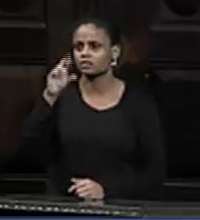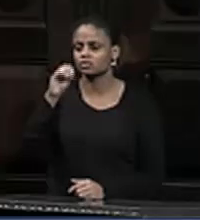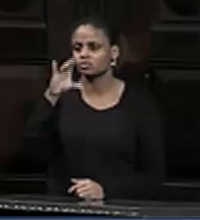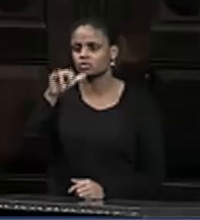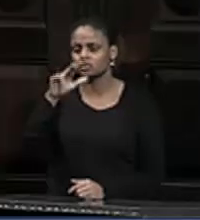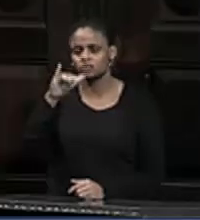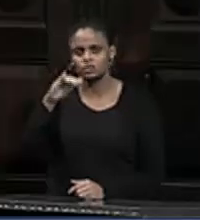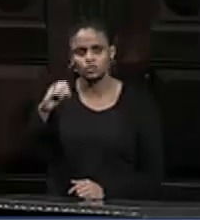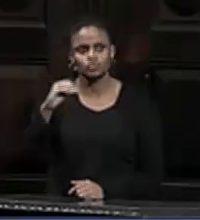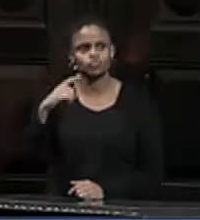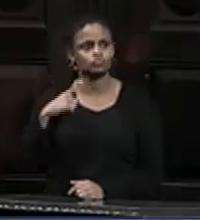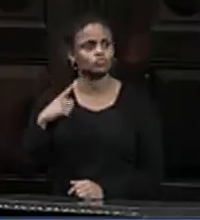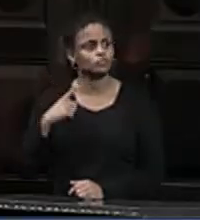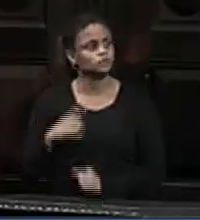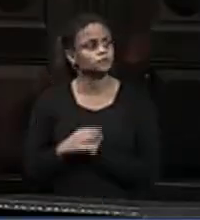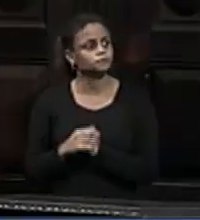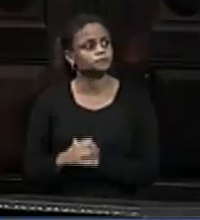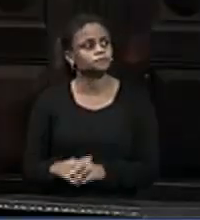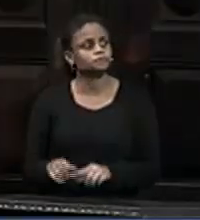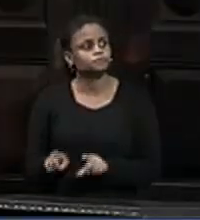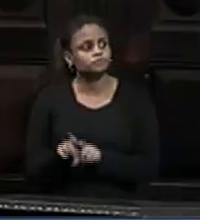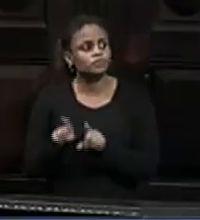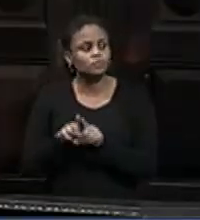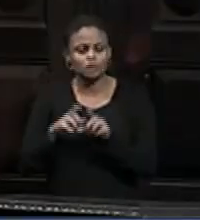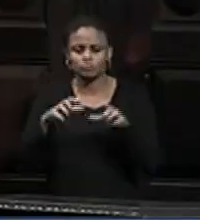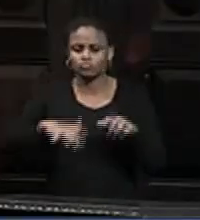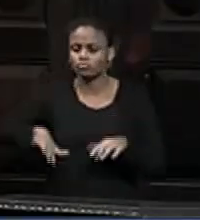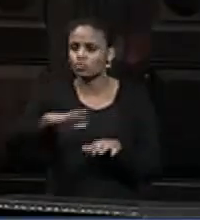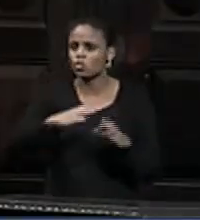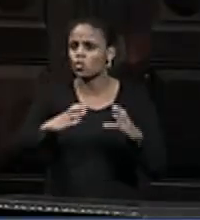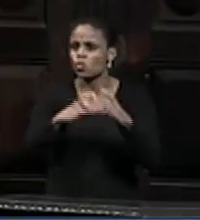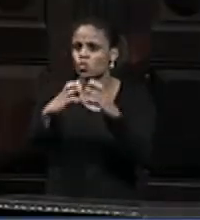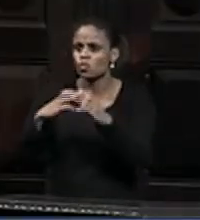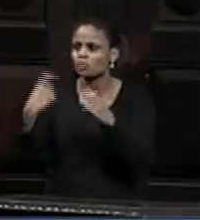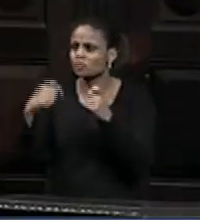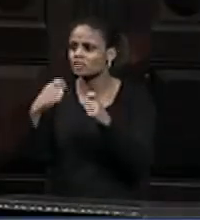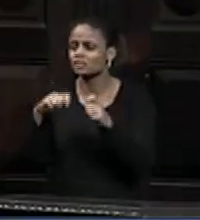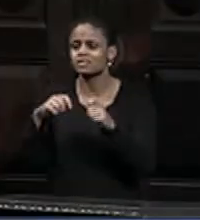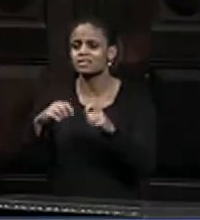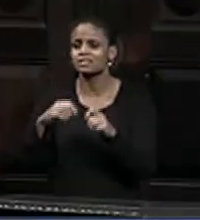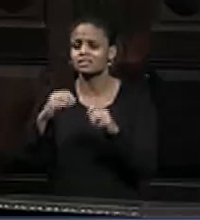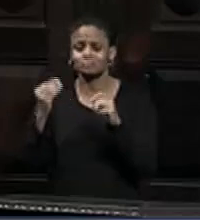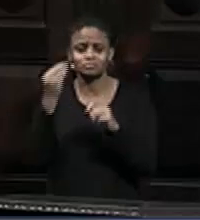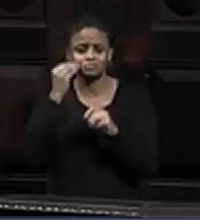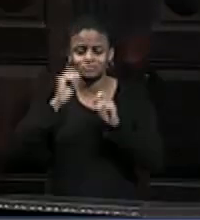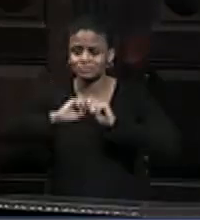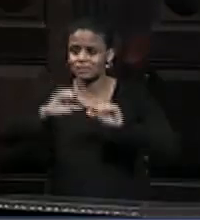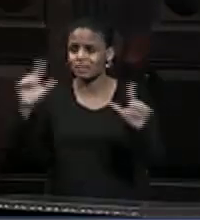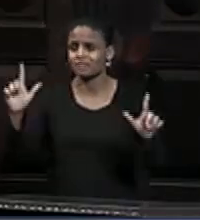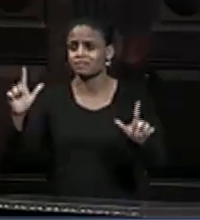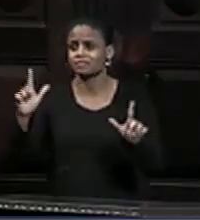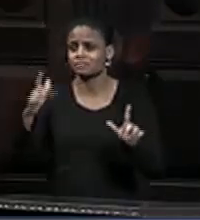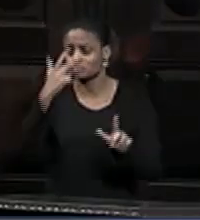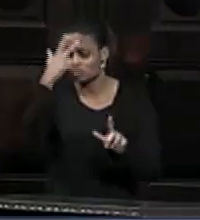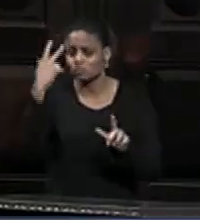mínimo, esse quadrilhão tem que ser exposto. Precisamos apresentar os